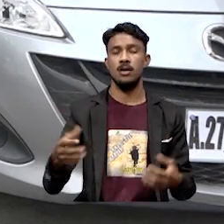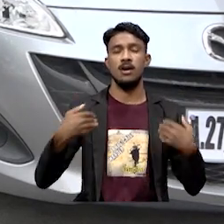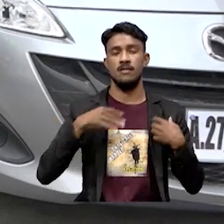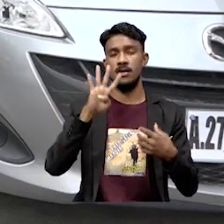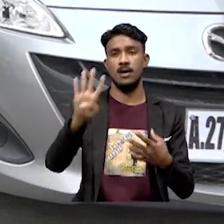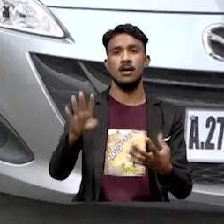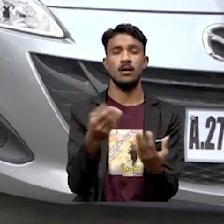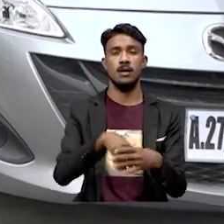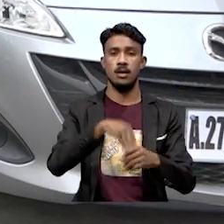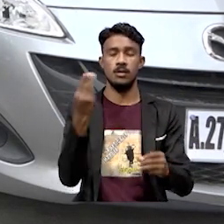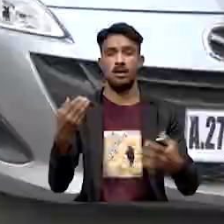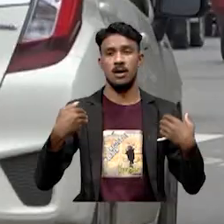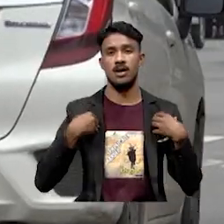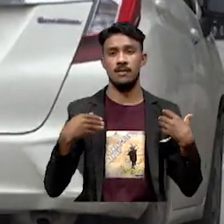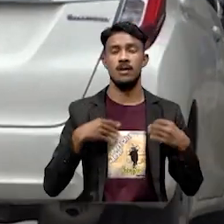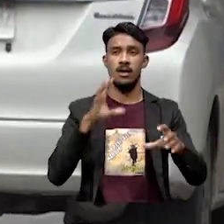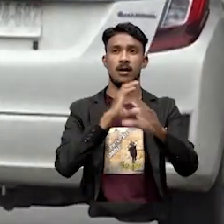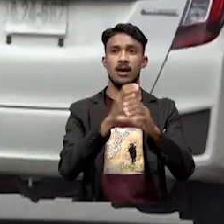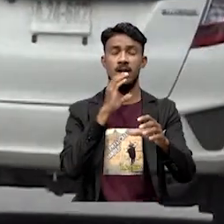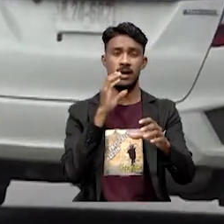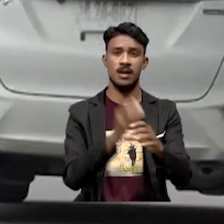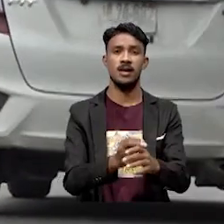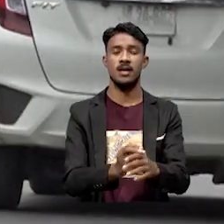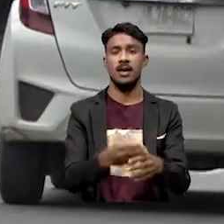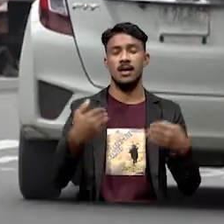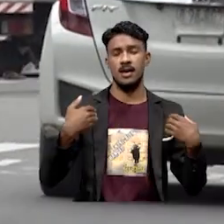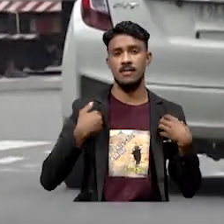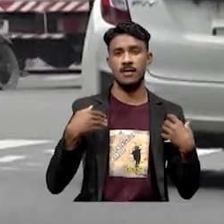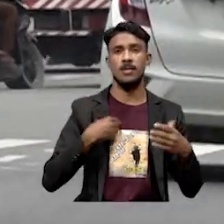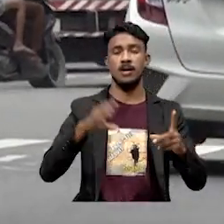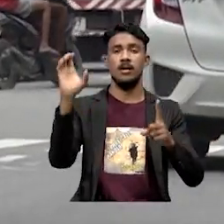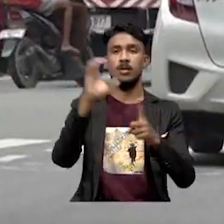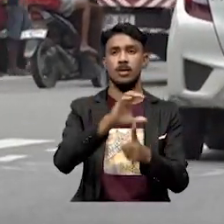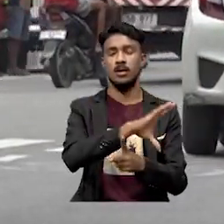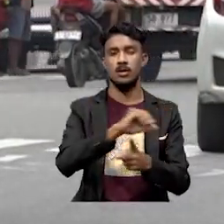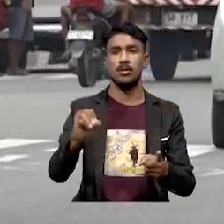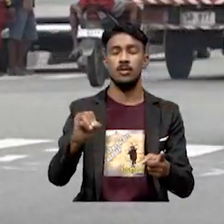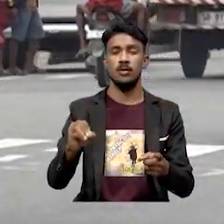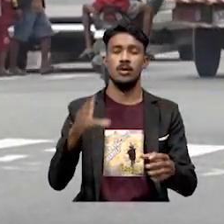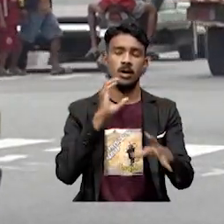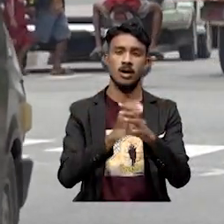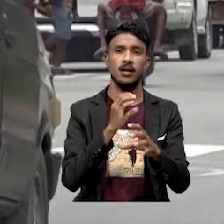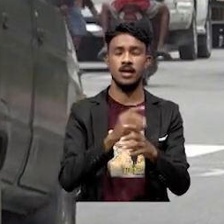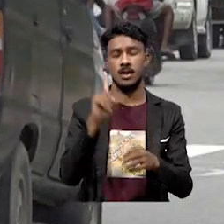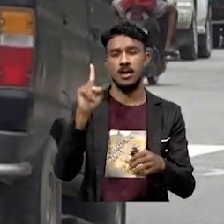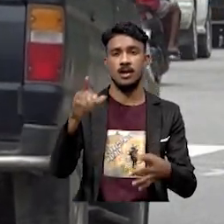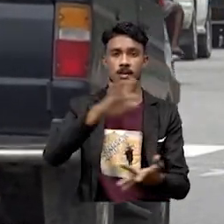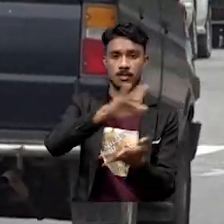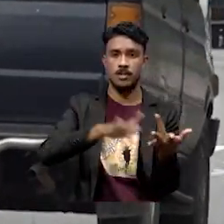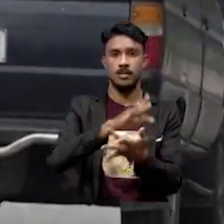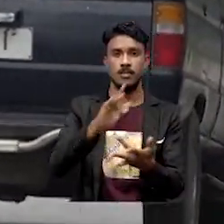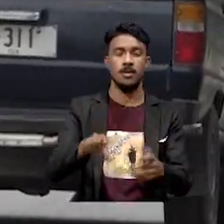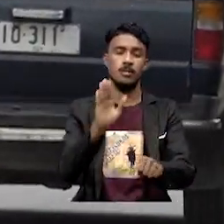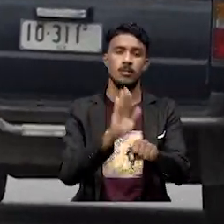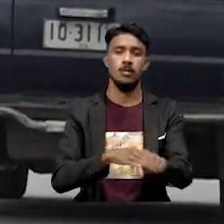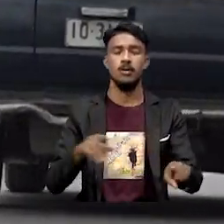avariona ia deet kareta prado ida ba komandante no hilux ida nebe sirkula ba mai banhira simu keshe ruma husi komunidade hane